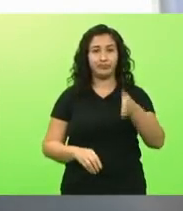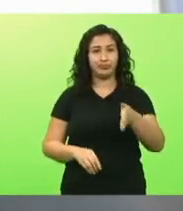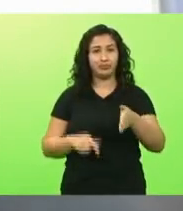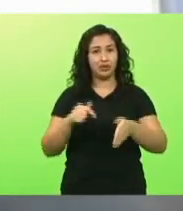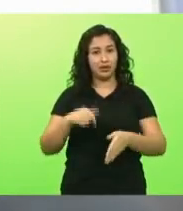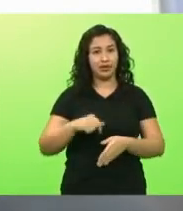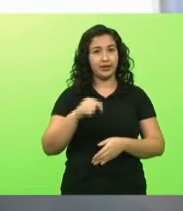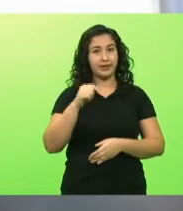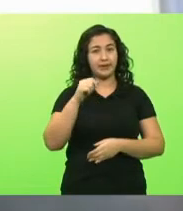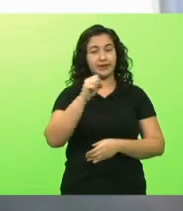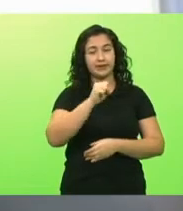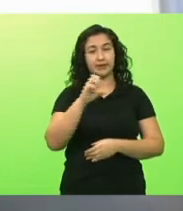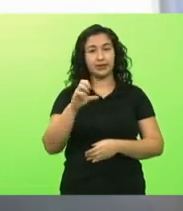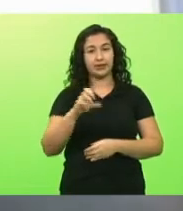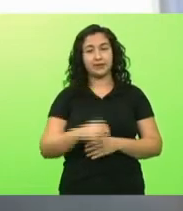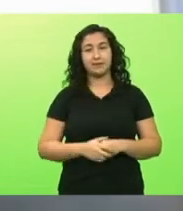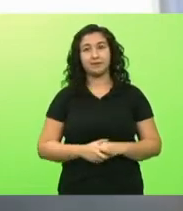estado.